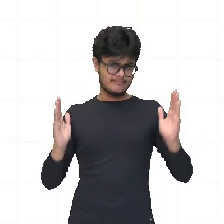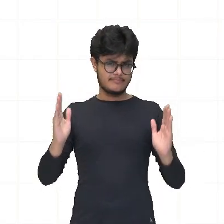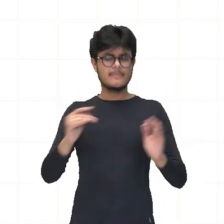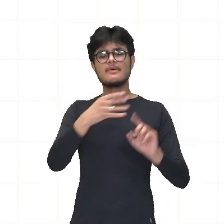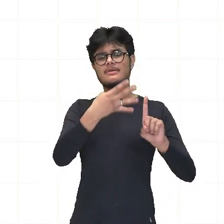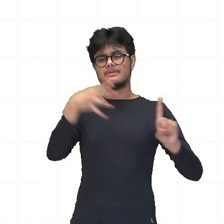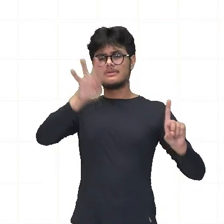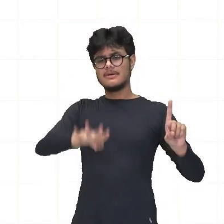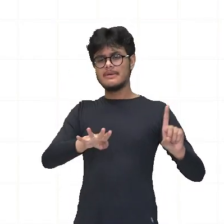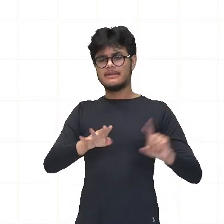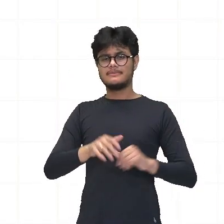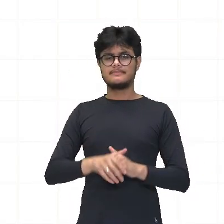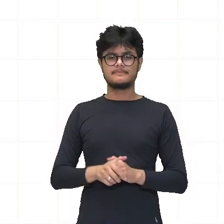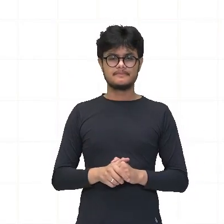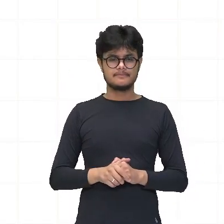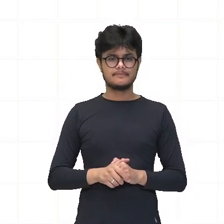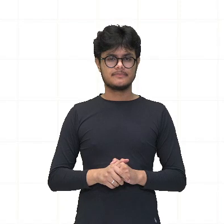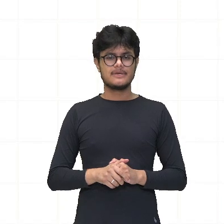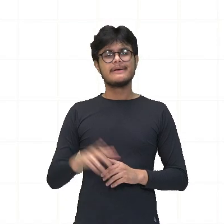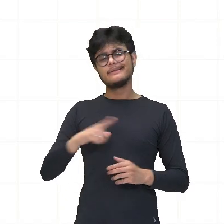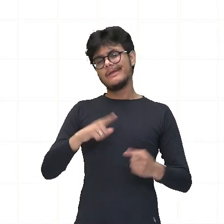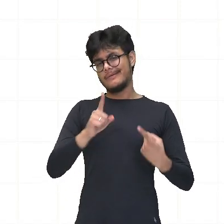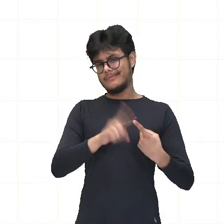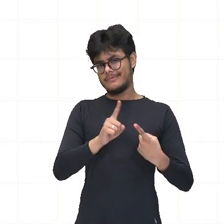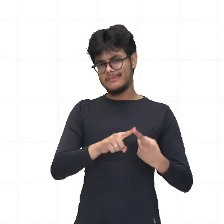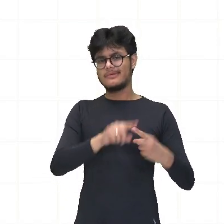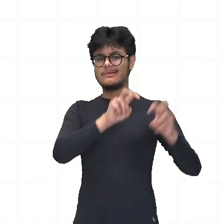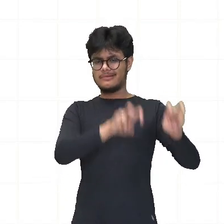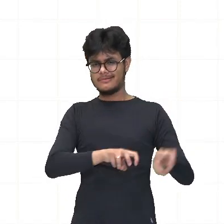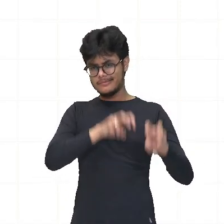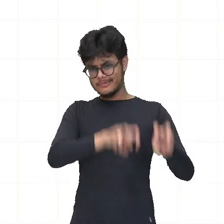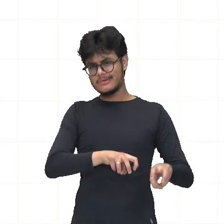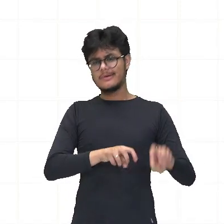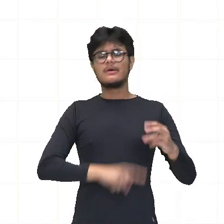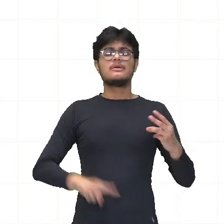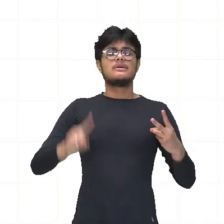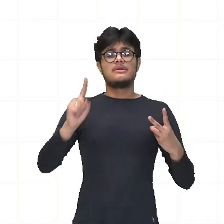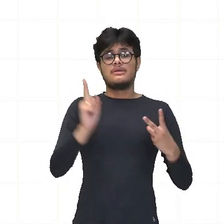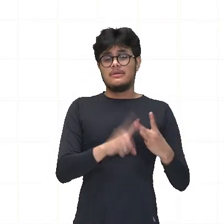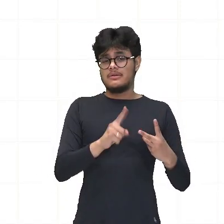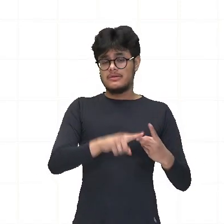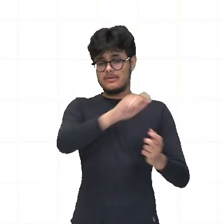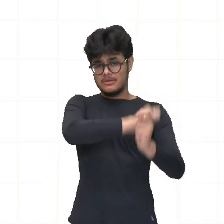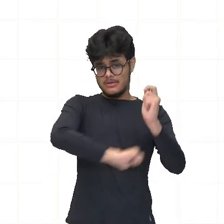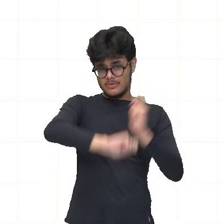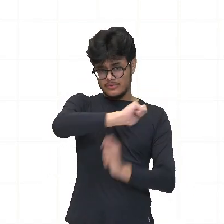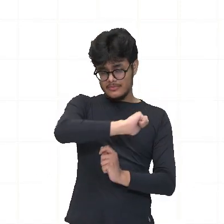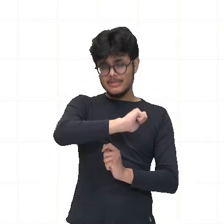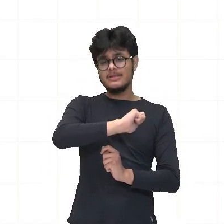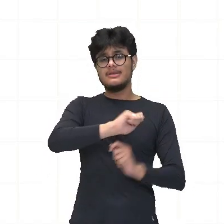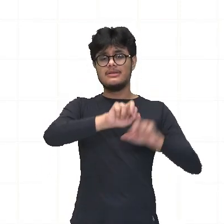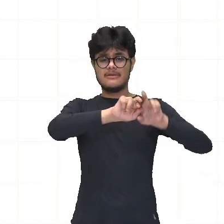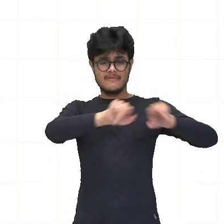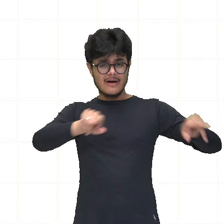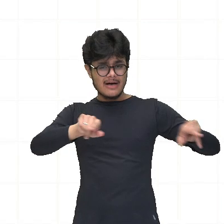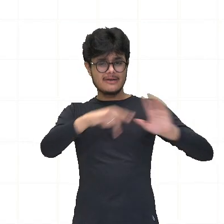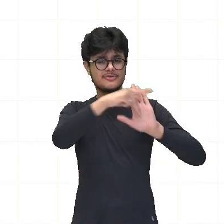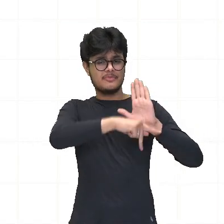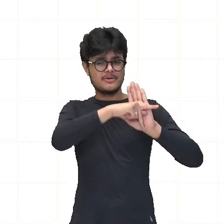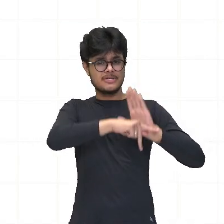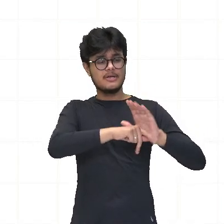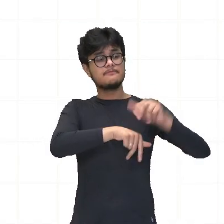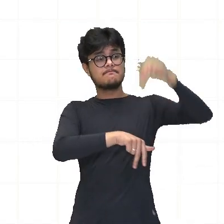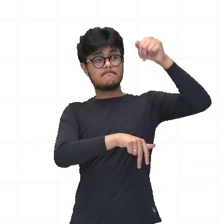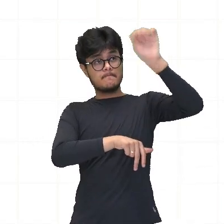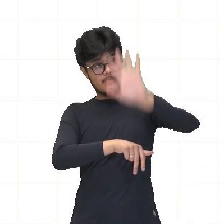né? Nós temos as atividades do extrativismo, das drogas de sertão, da borracha, os grandes projetos na região norte, né,